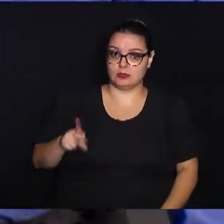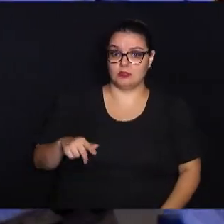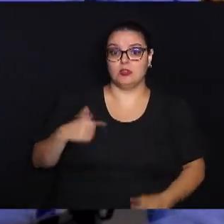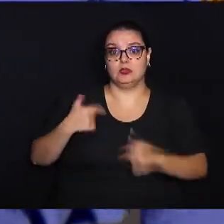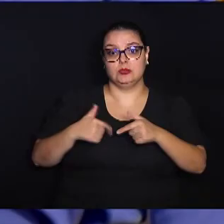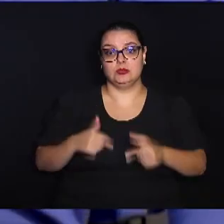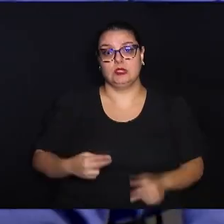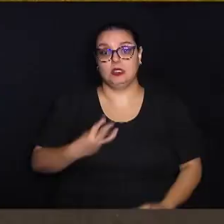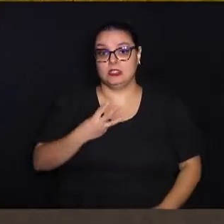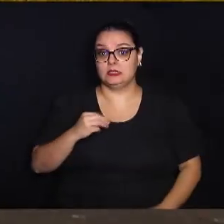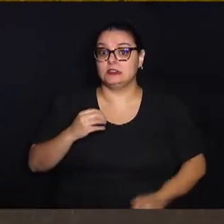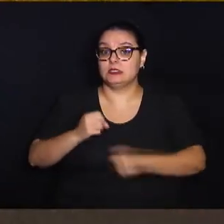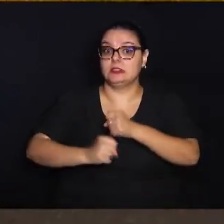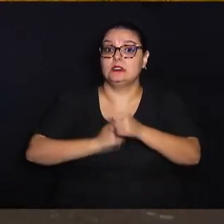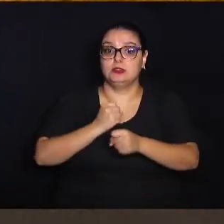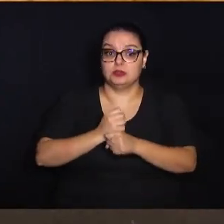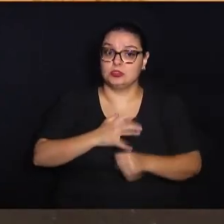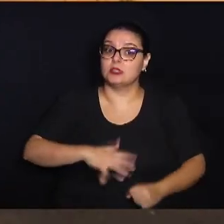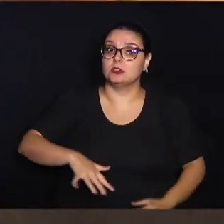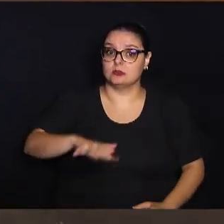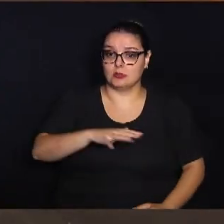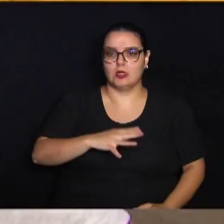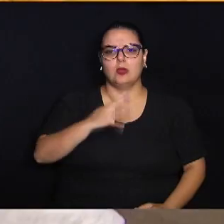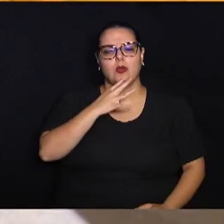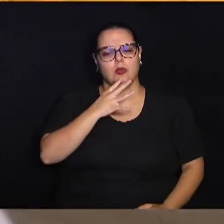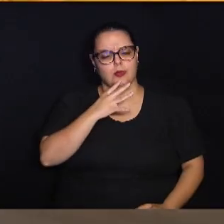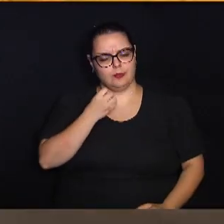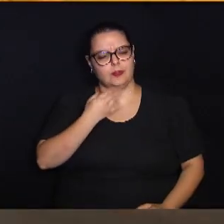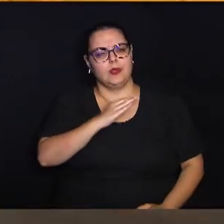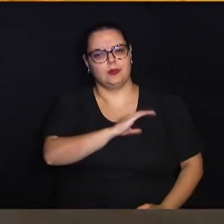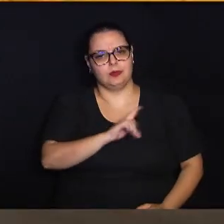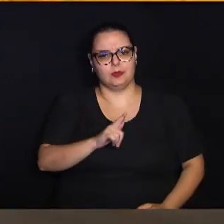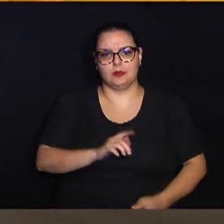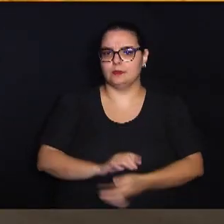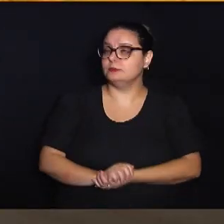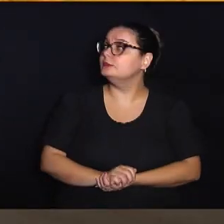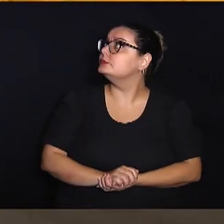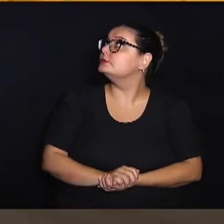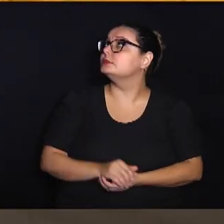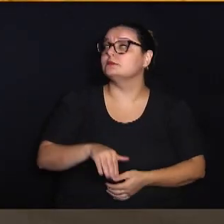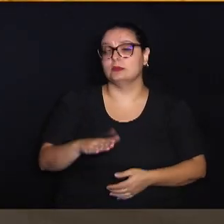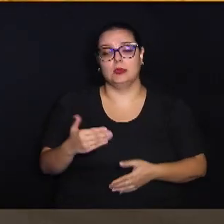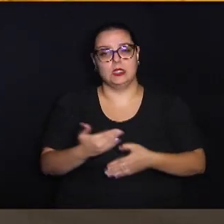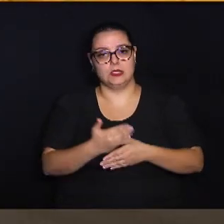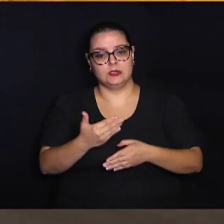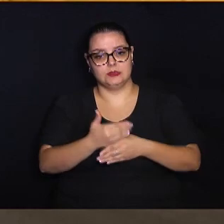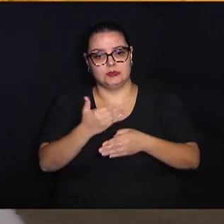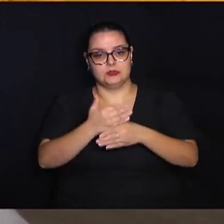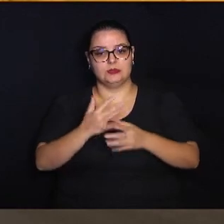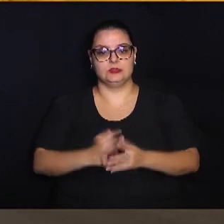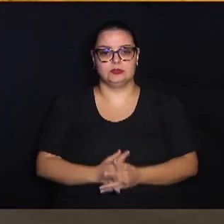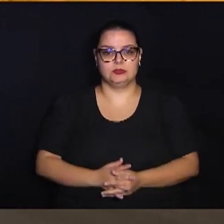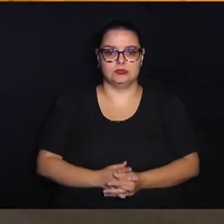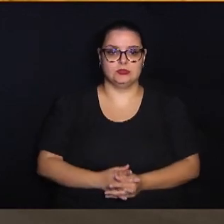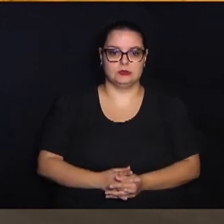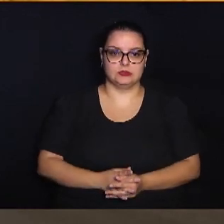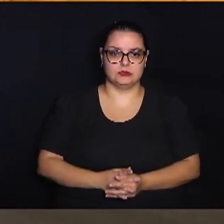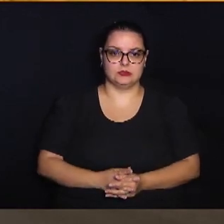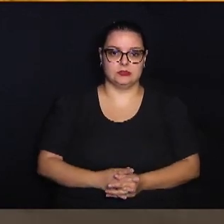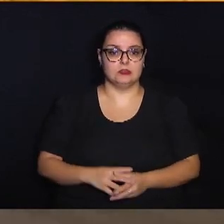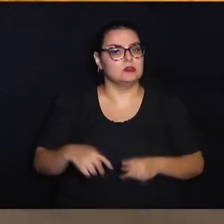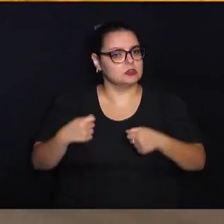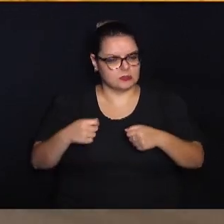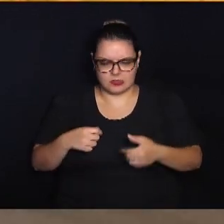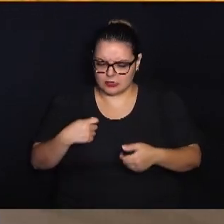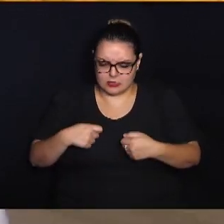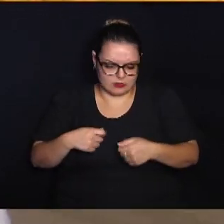durante 30 anos na região. Conhece bem o Campo Grande. Mais empreendimentos, a cidade são sempre